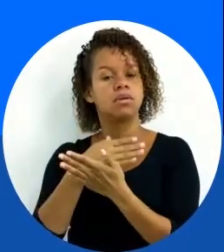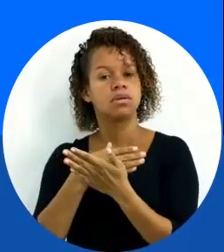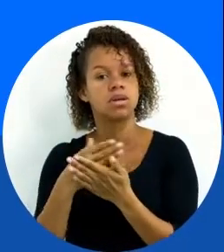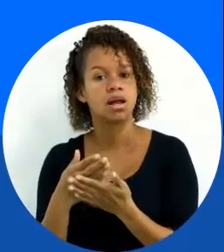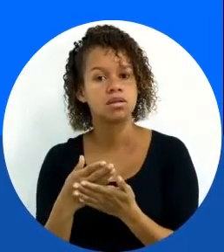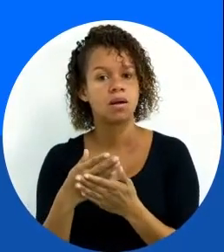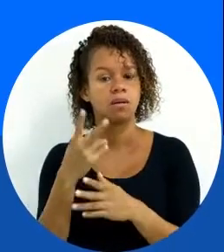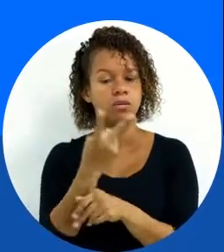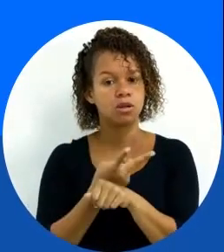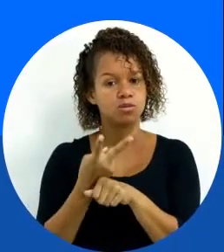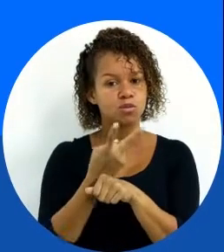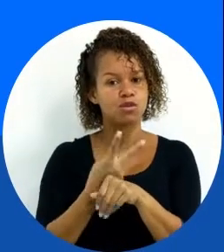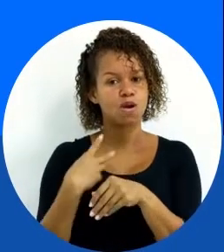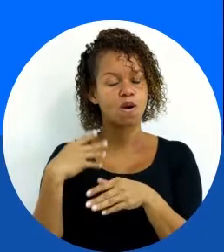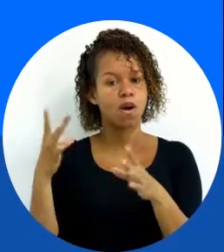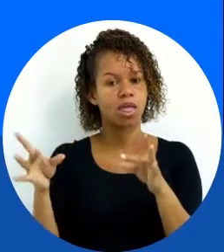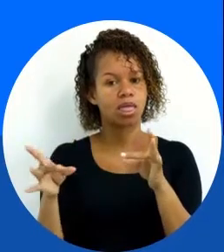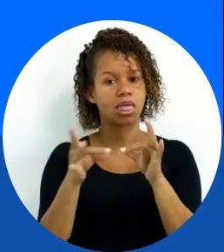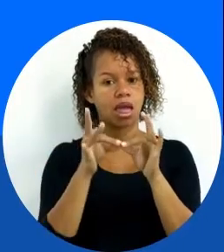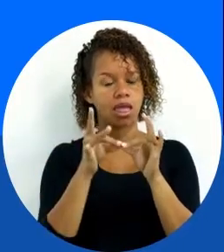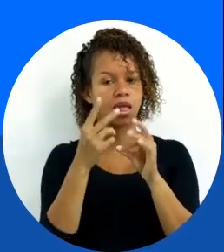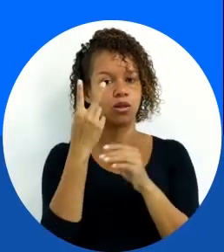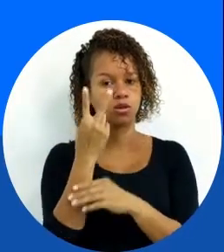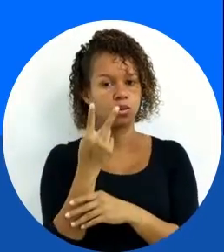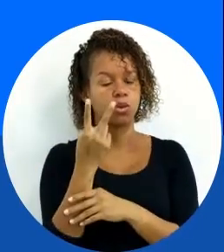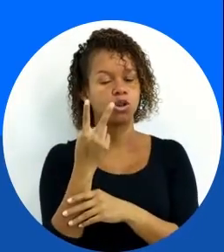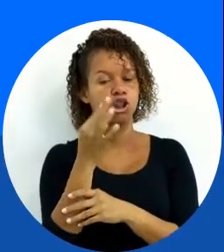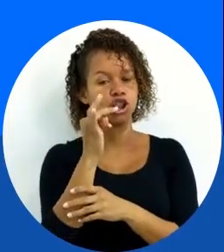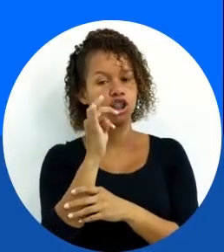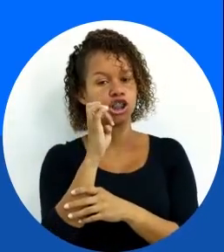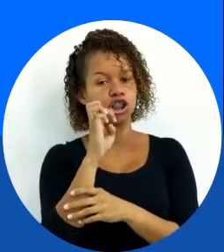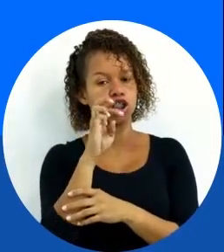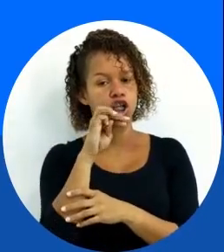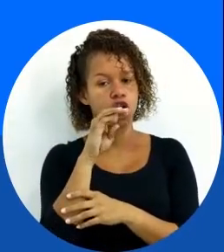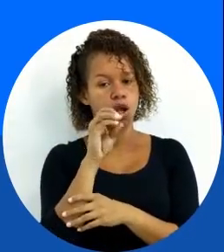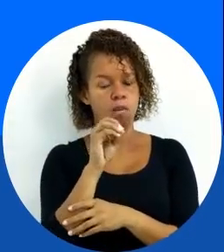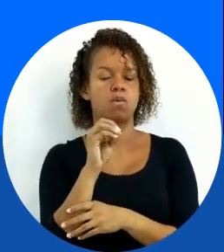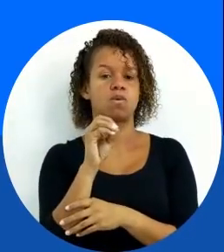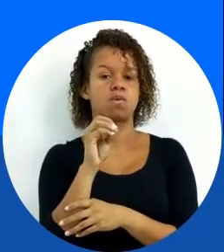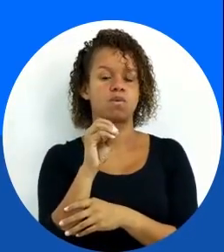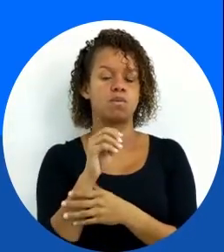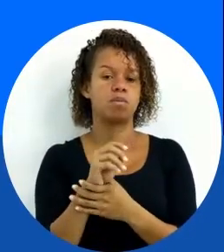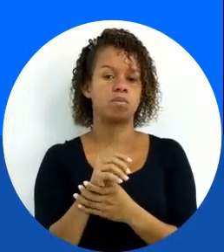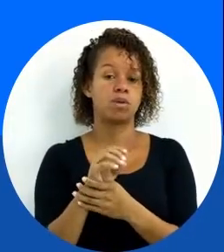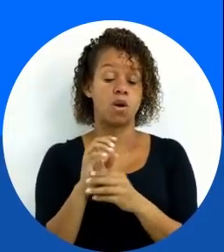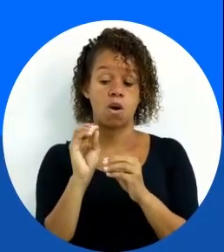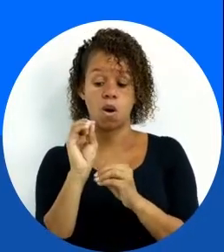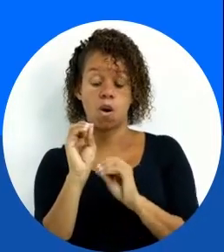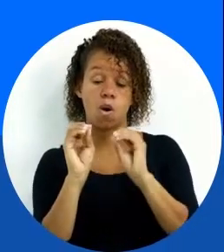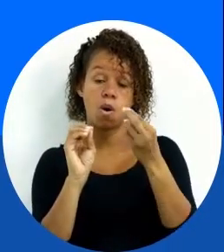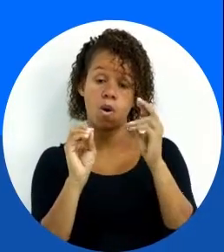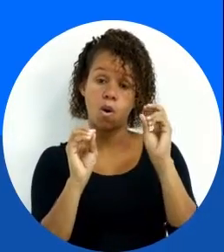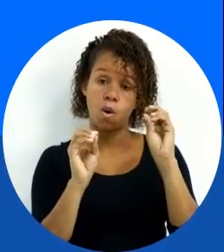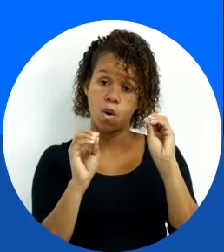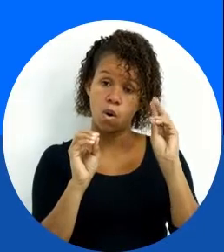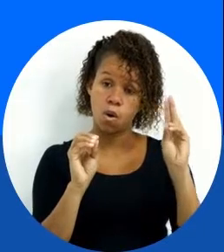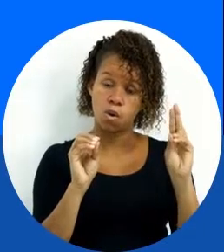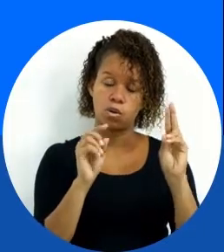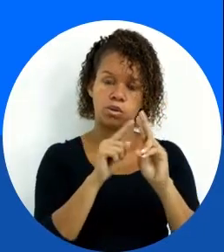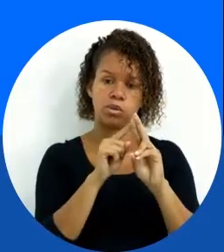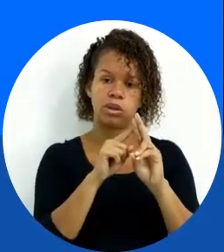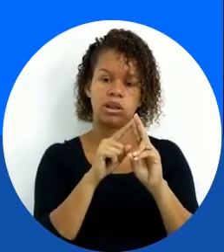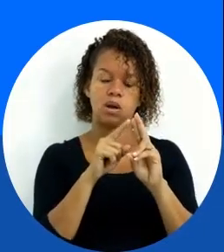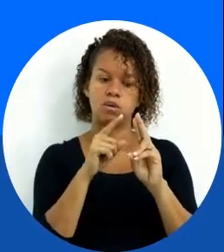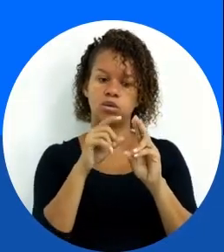expressão de busca, conectamos dois termos com o operador lógico OR ou OU, e então o